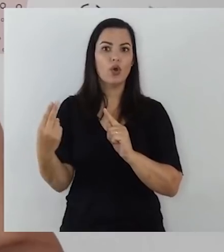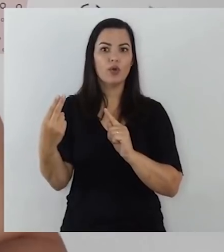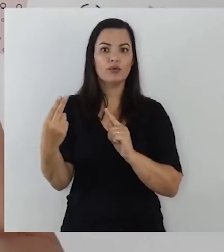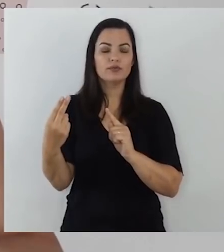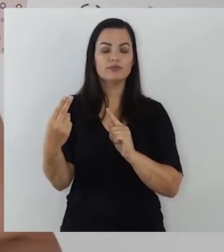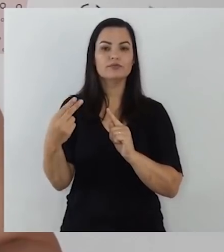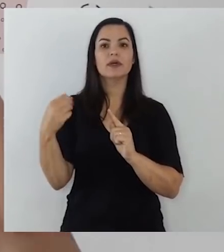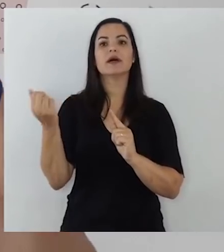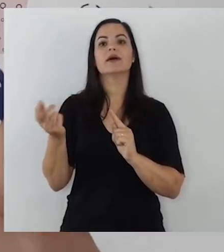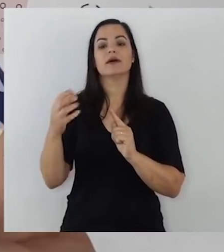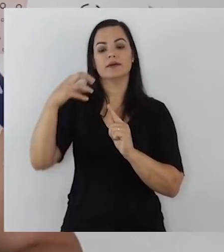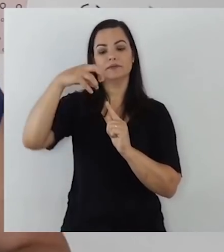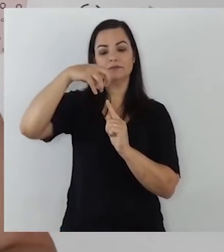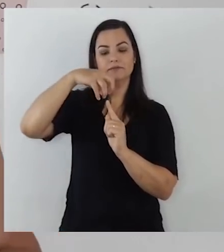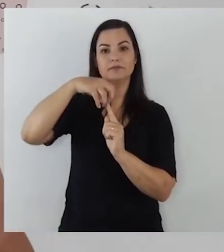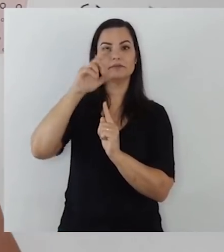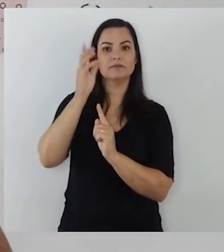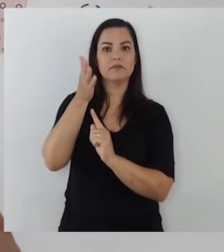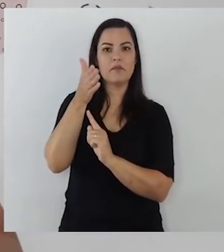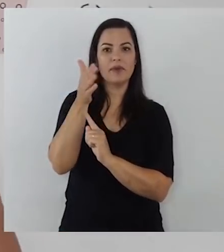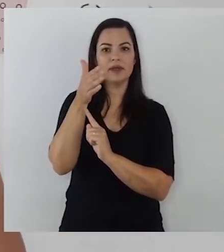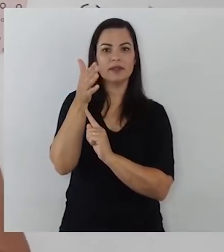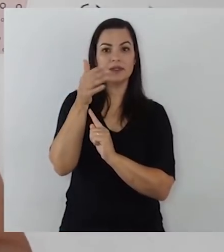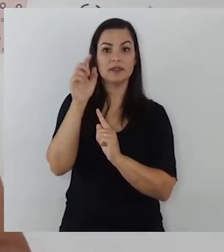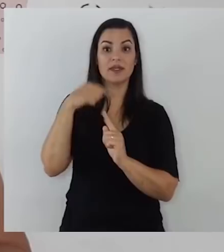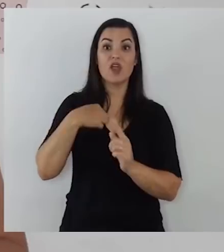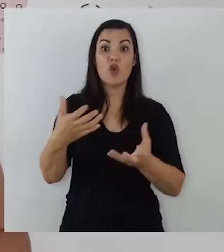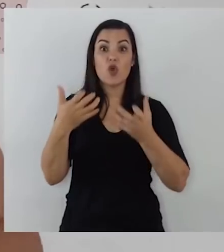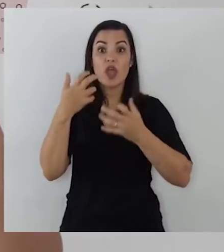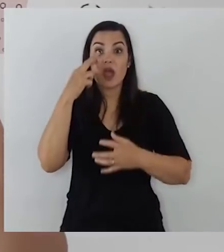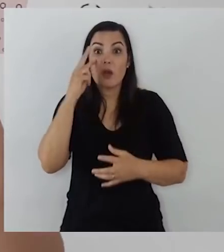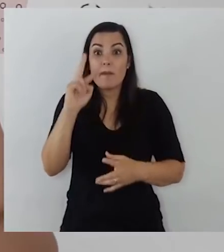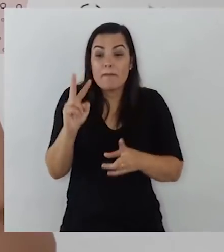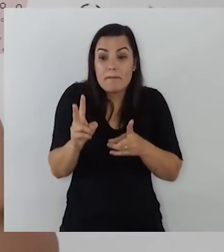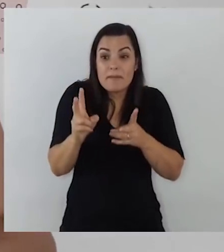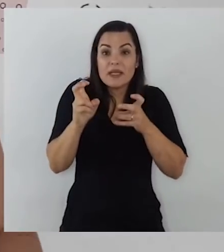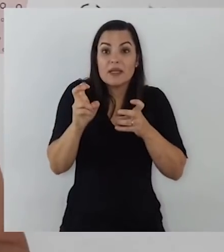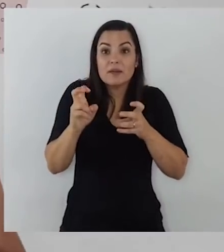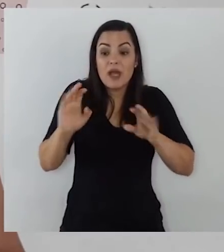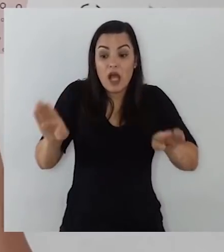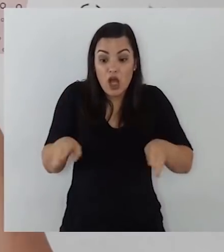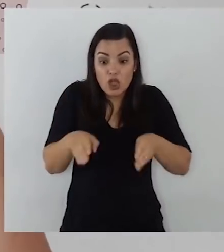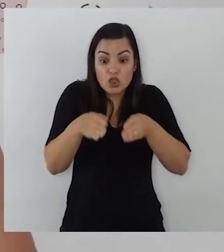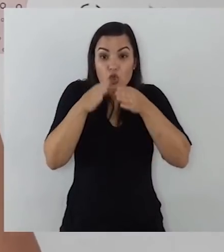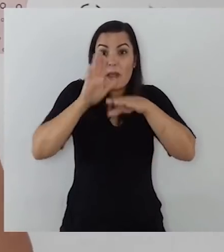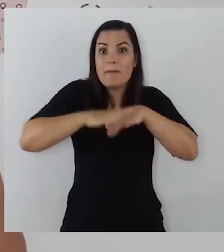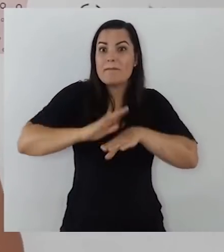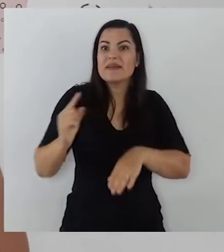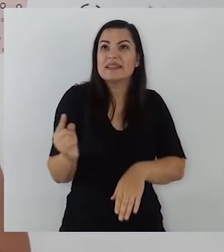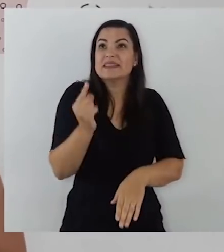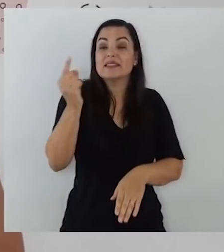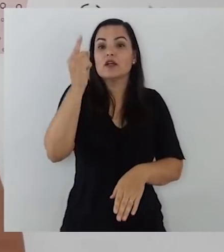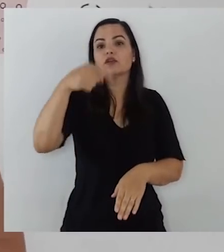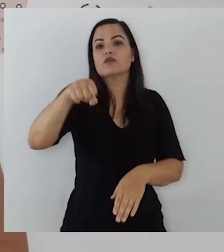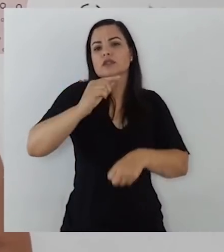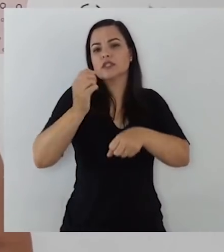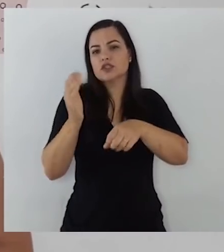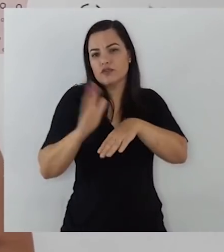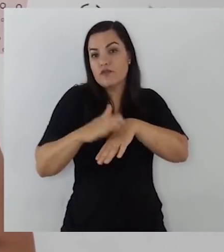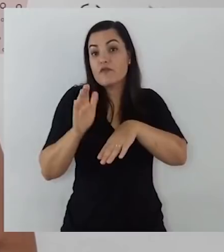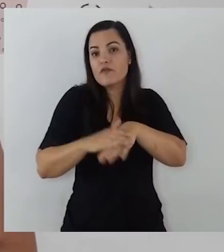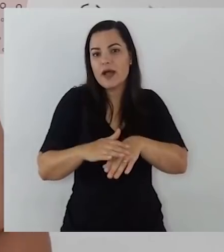ver qual será a torre mais alta construída por